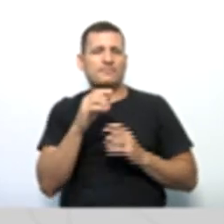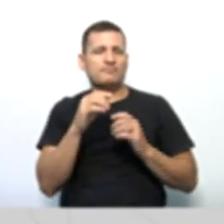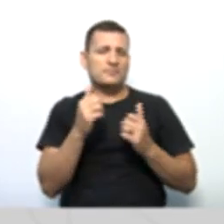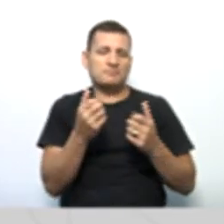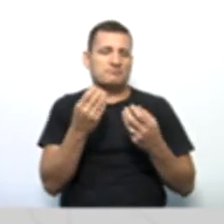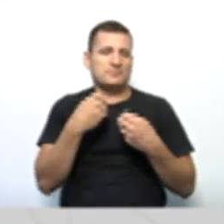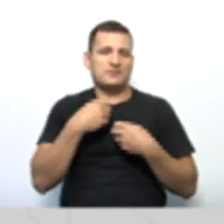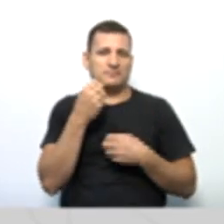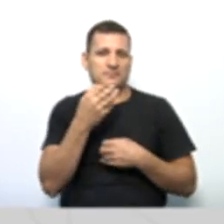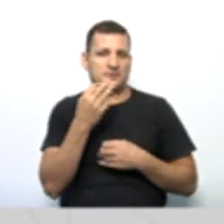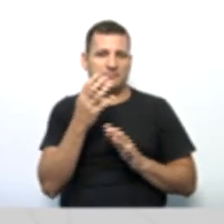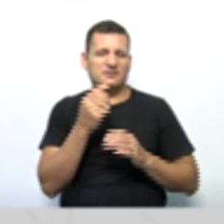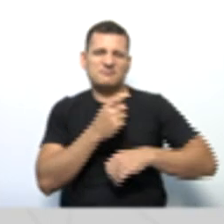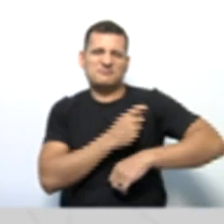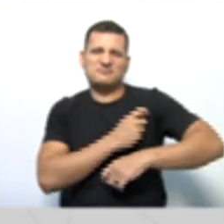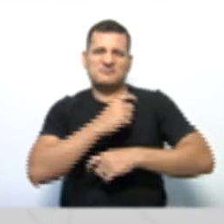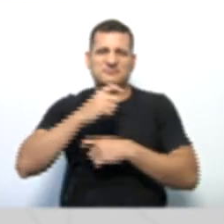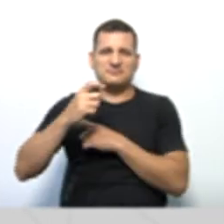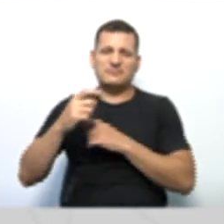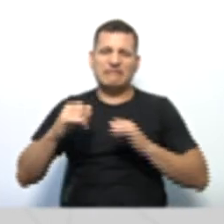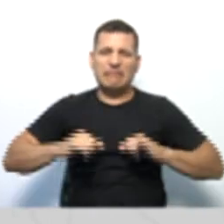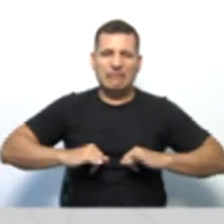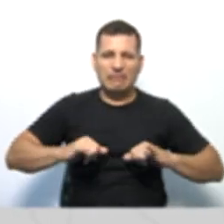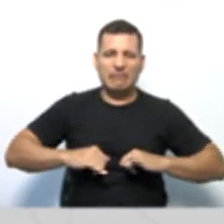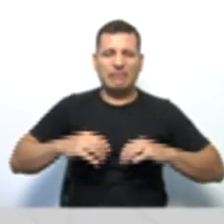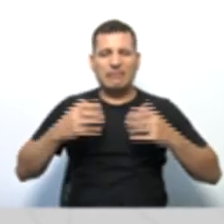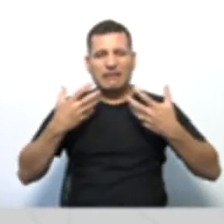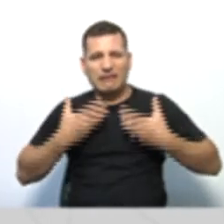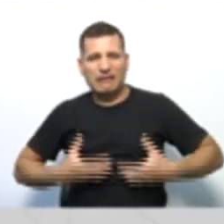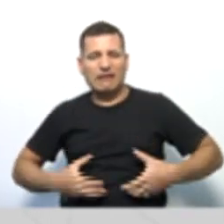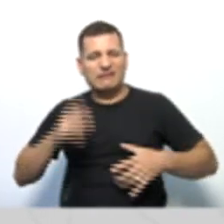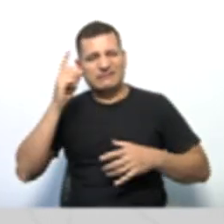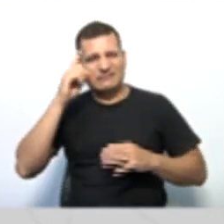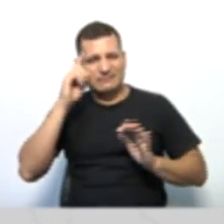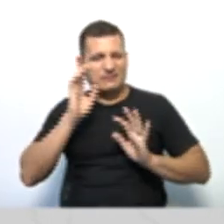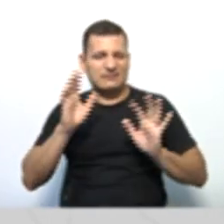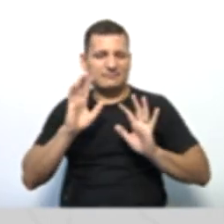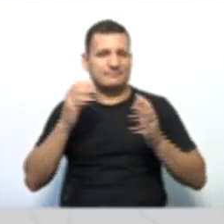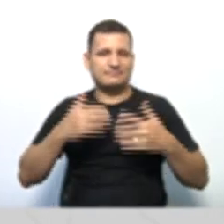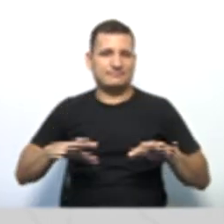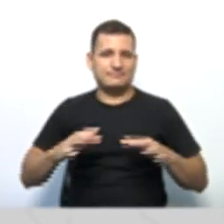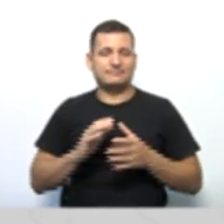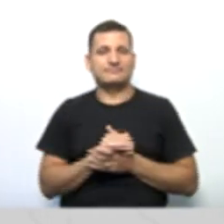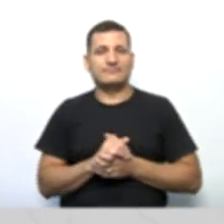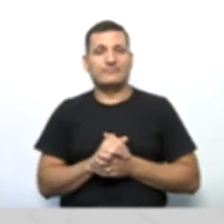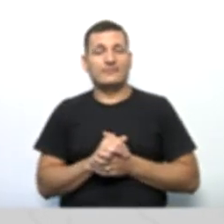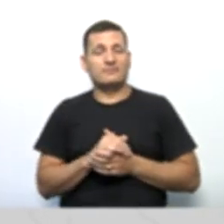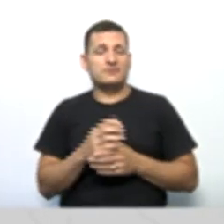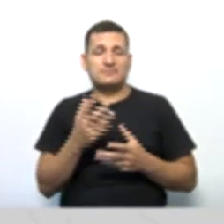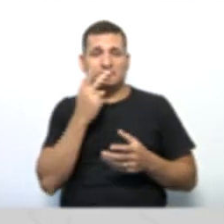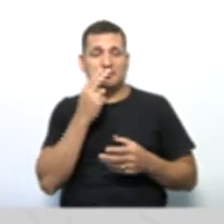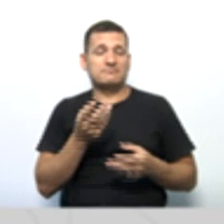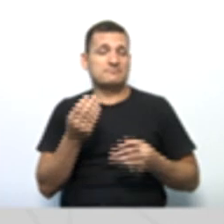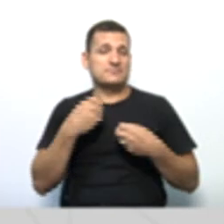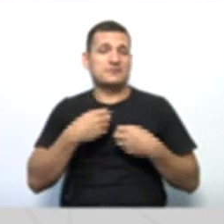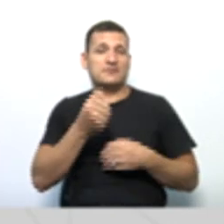bem, né? Passar desodorante cansa, né? De manhã cedo, levantar, tomar banho, passar desodorante. Pra mim é um bem-estar, né? Eu não preciso me preocupar com isso.